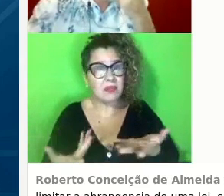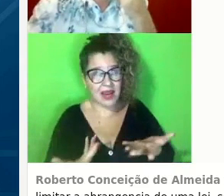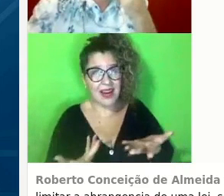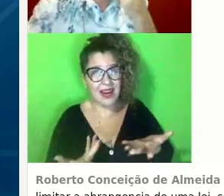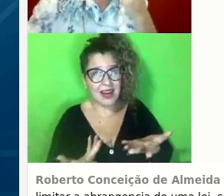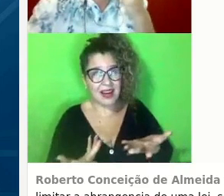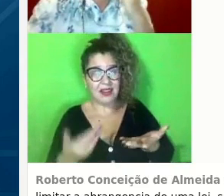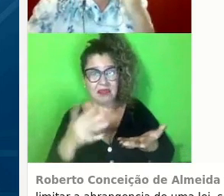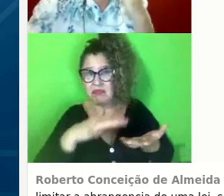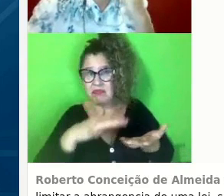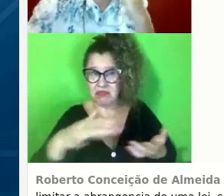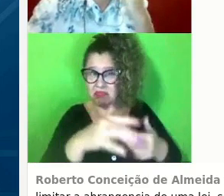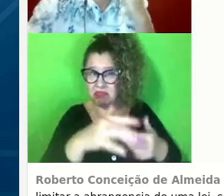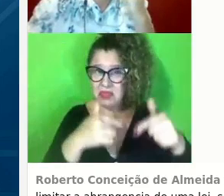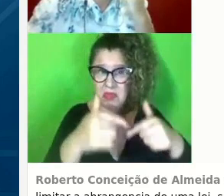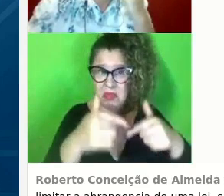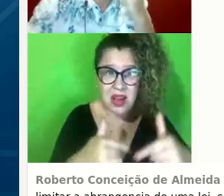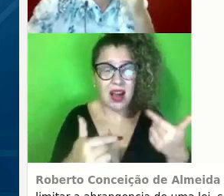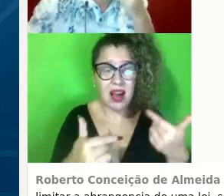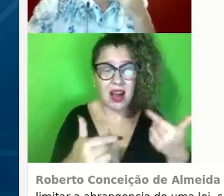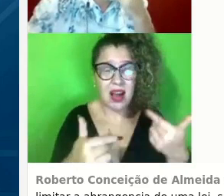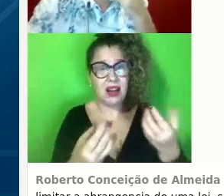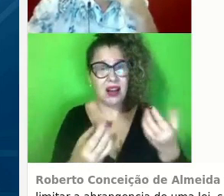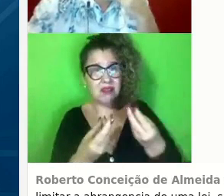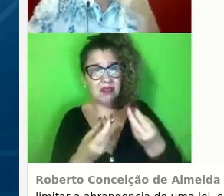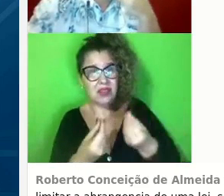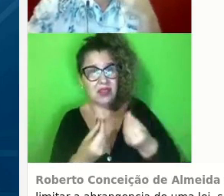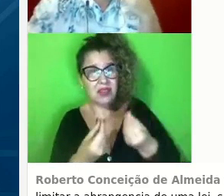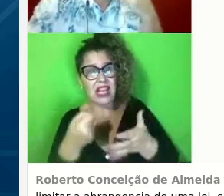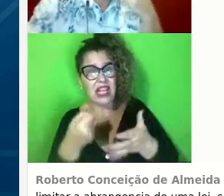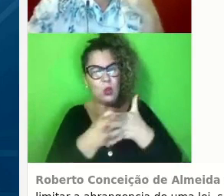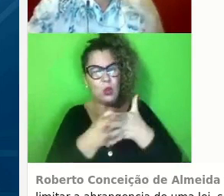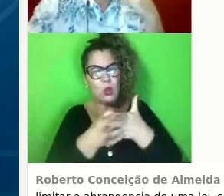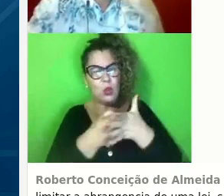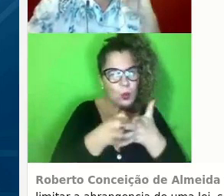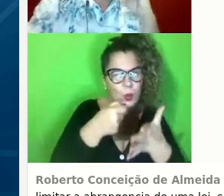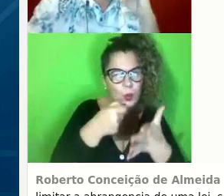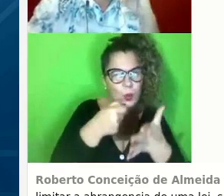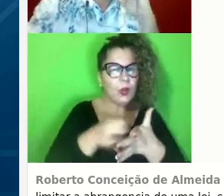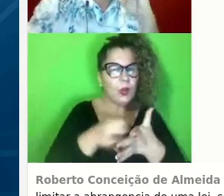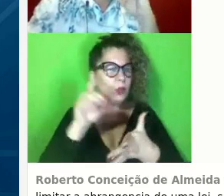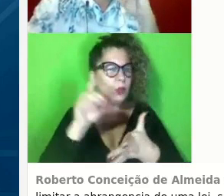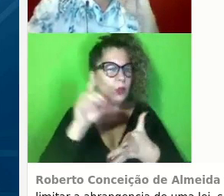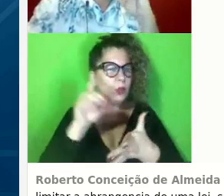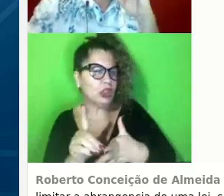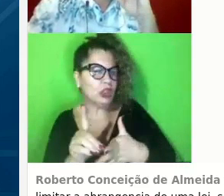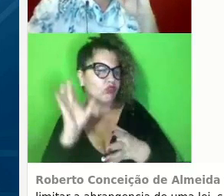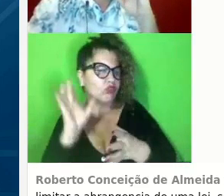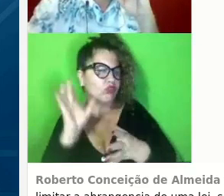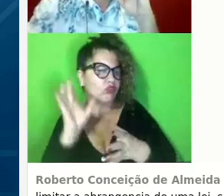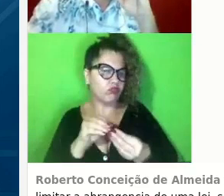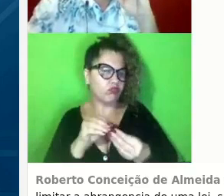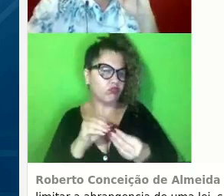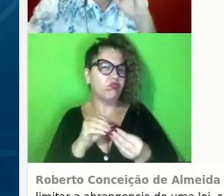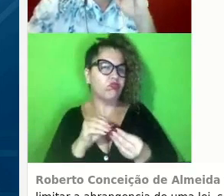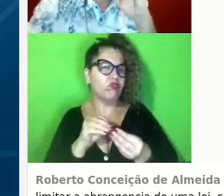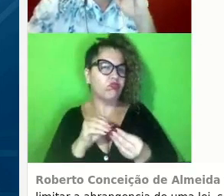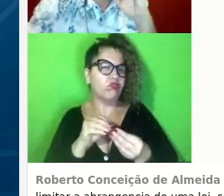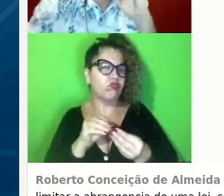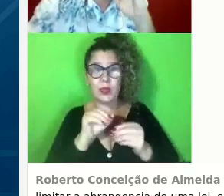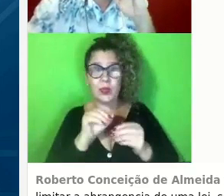por direitos. Enfim, eu acho que o que a gente traz, né, como